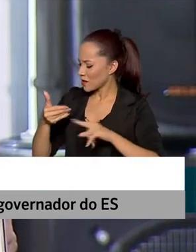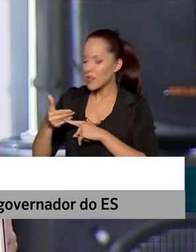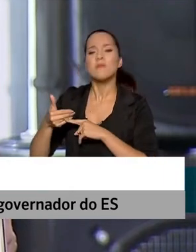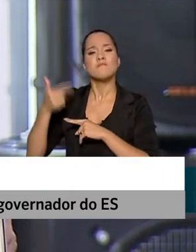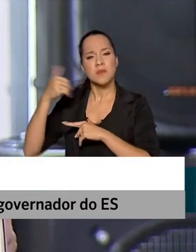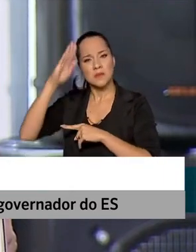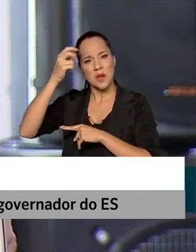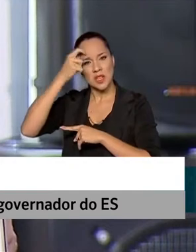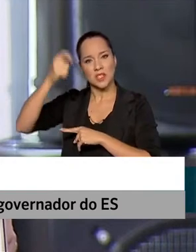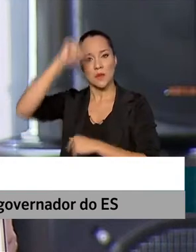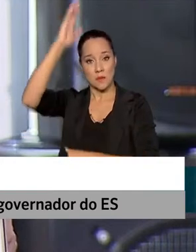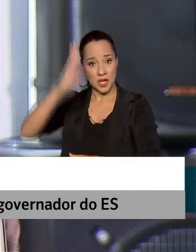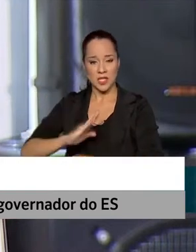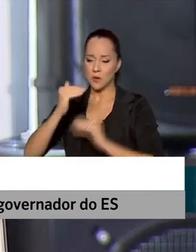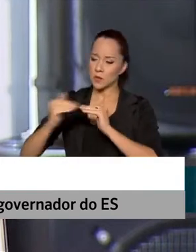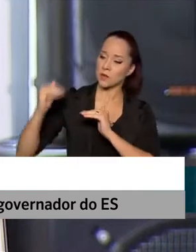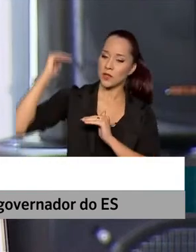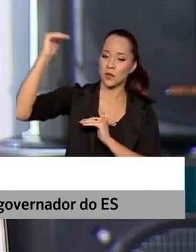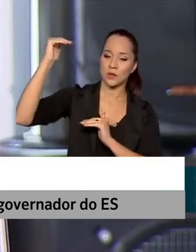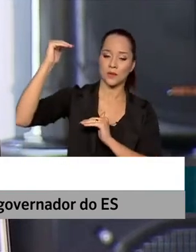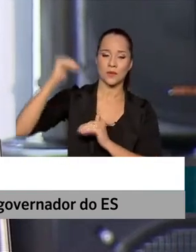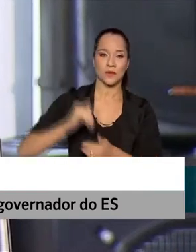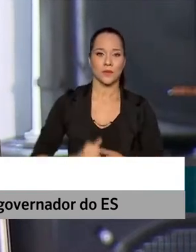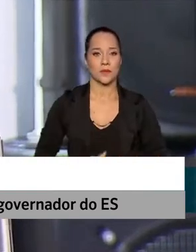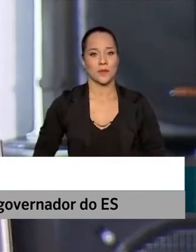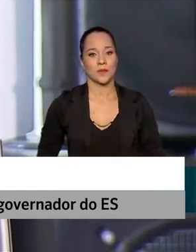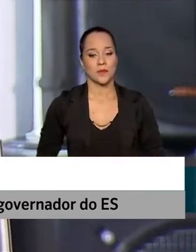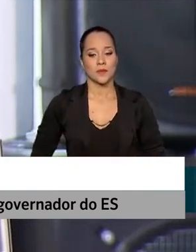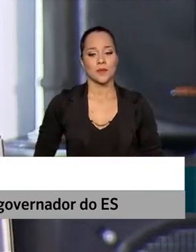inteligência. Brasil, acima de tudo.